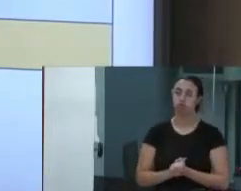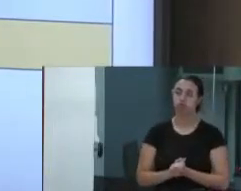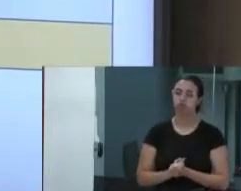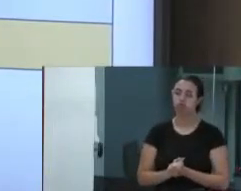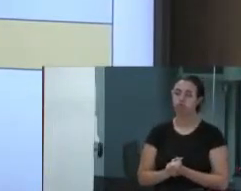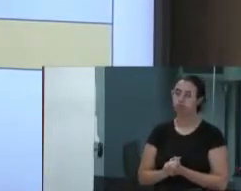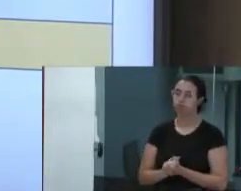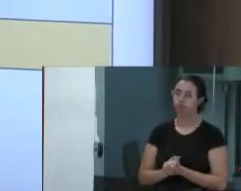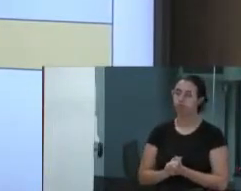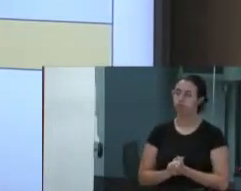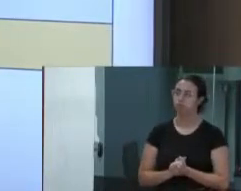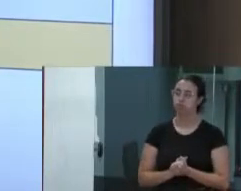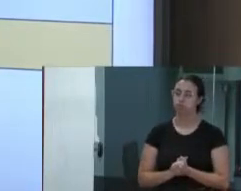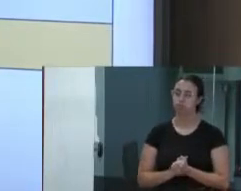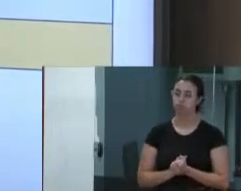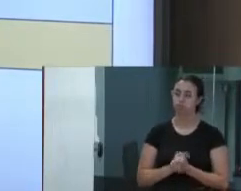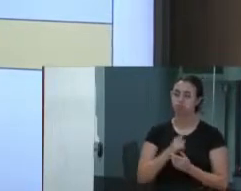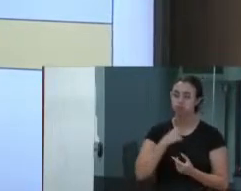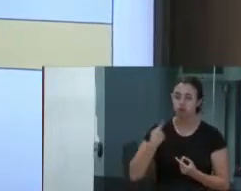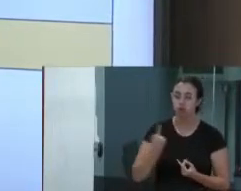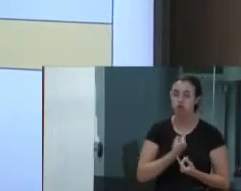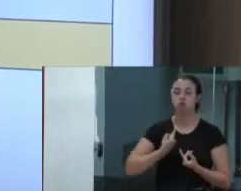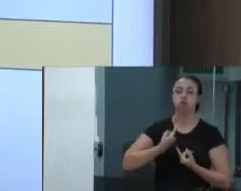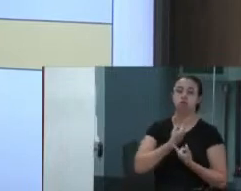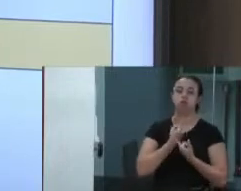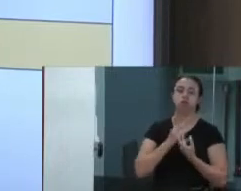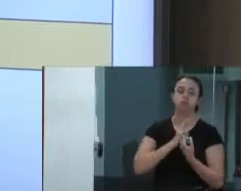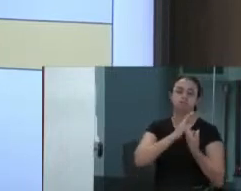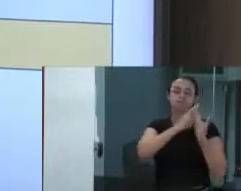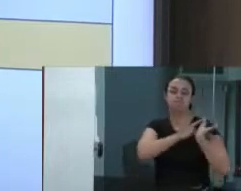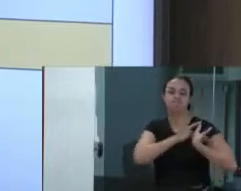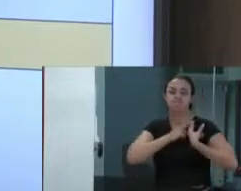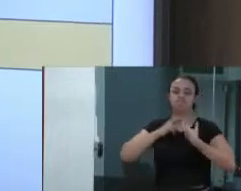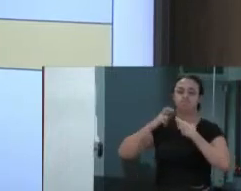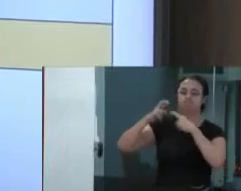nossa, né, sobre o nosso gerenciamento. Então,